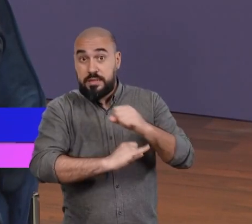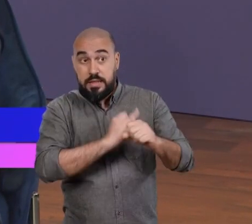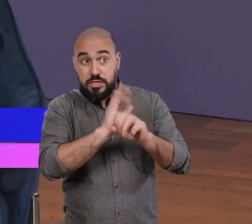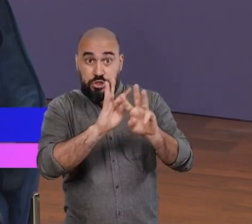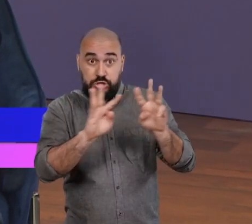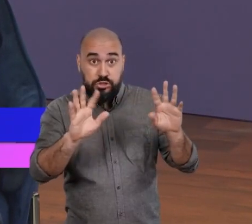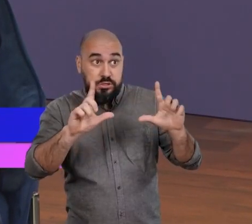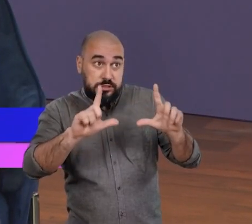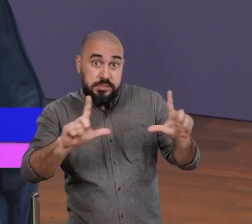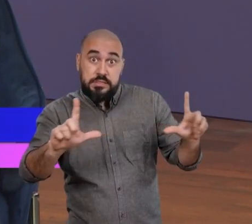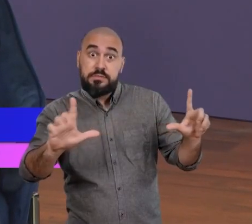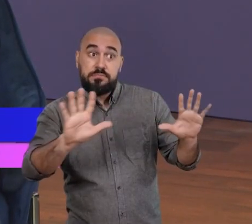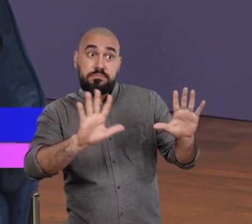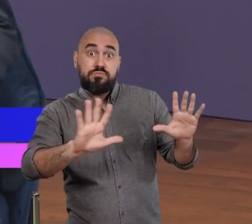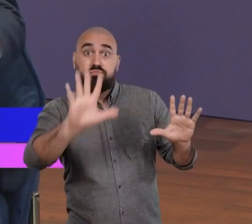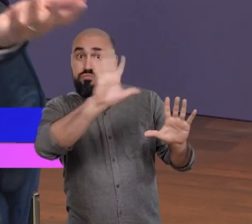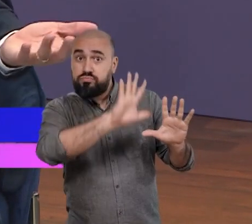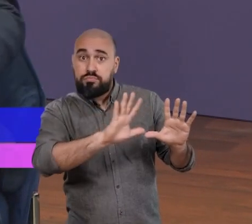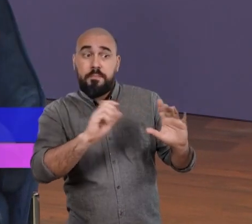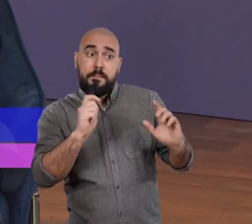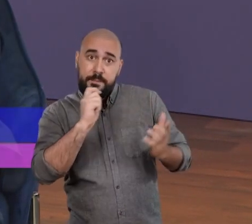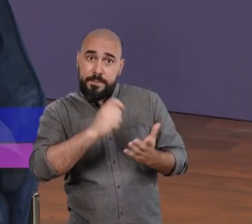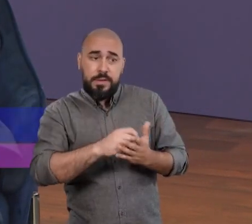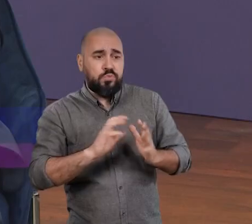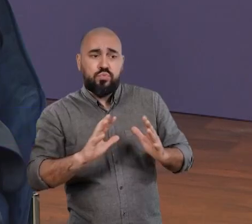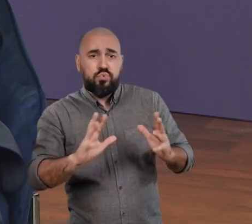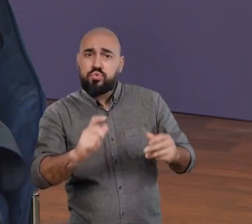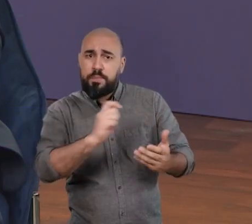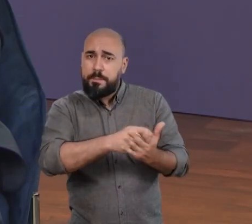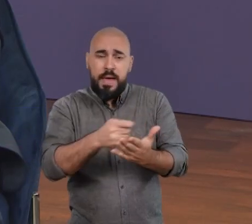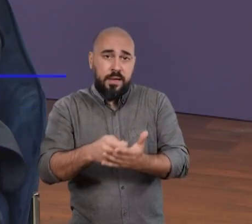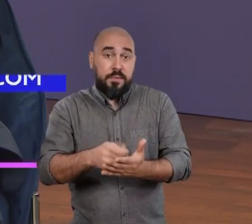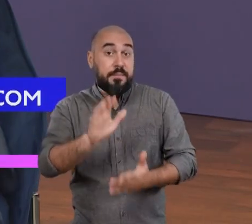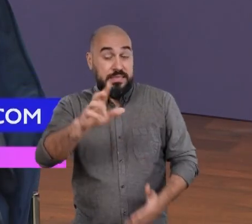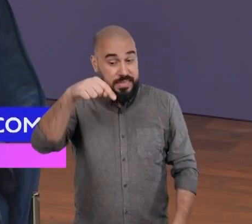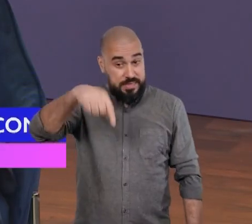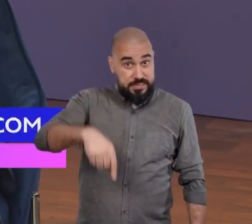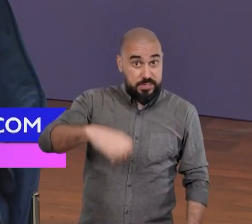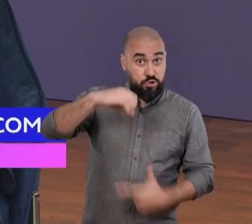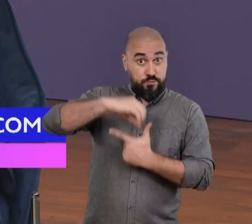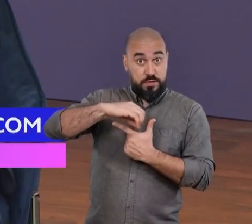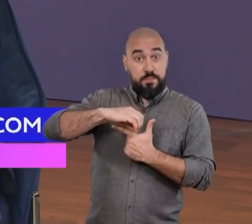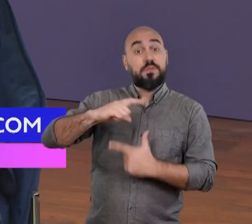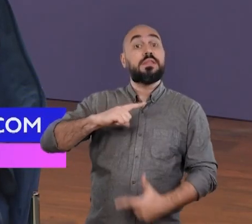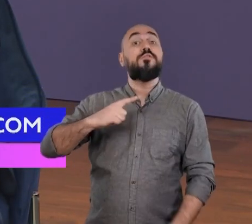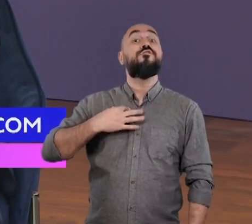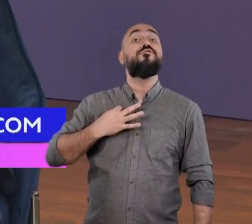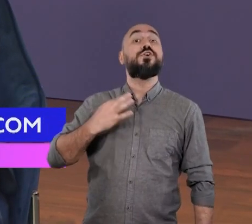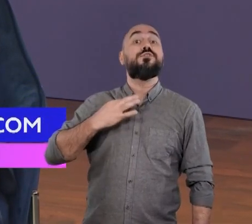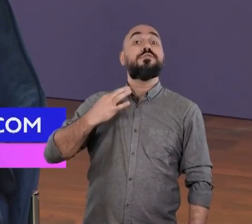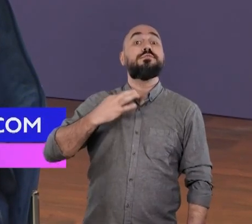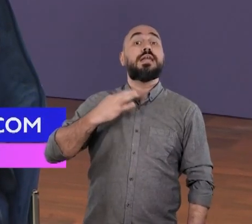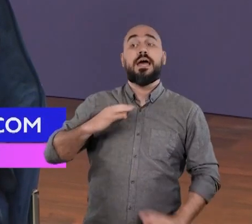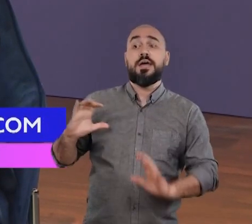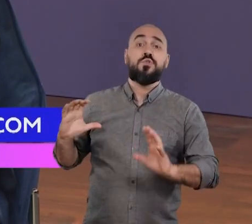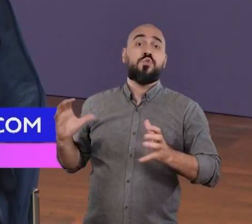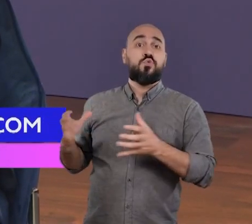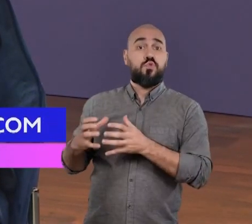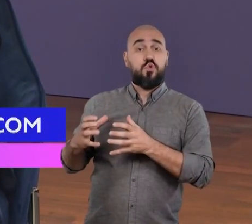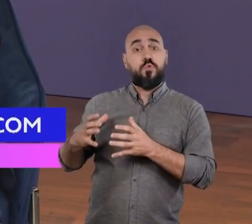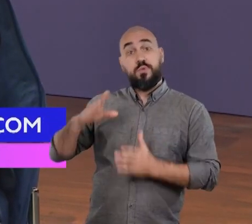mandar esse material gratuitamente para você, porque aqui nós temos o apoio e o suporte dos Anjos da Esperança. São pessoas